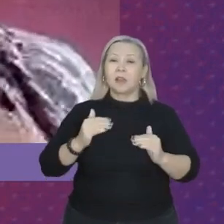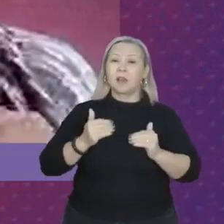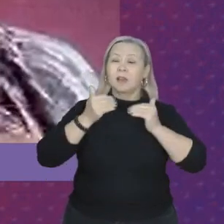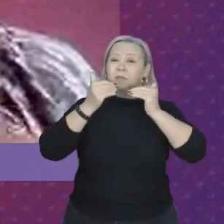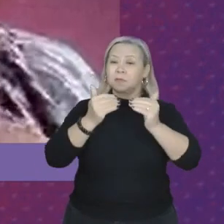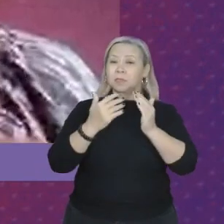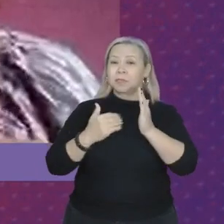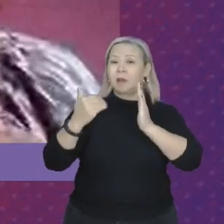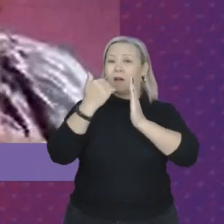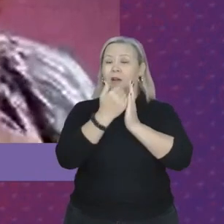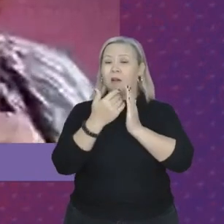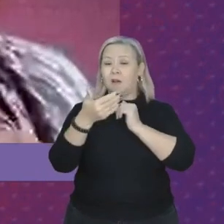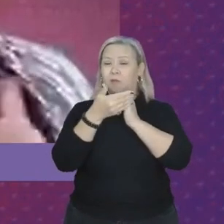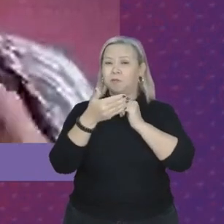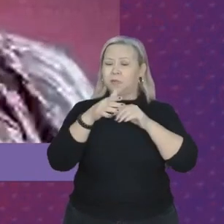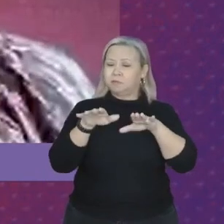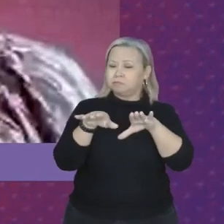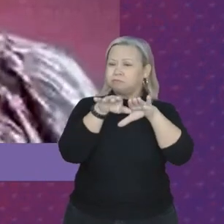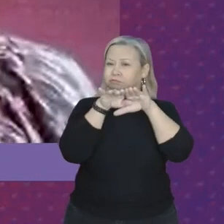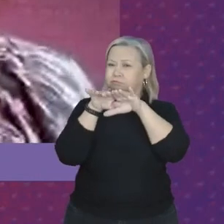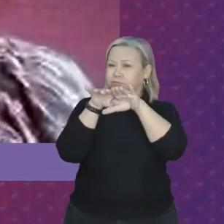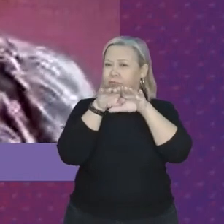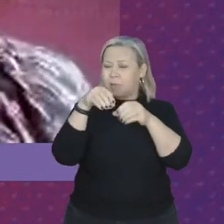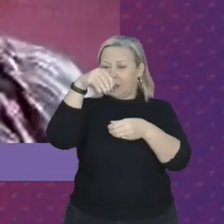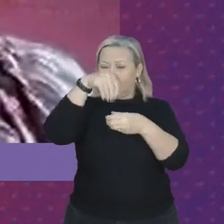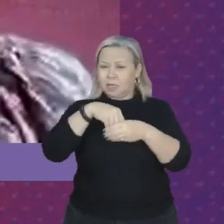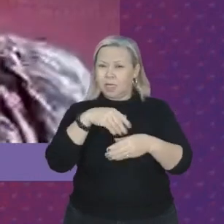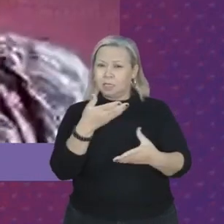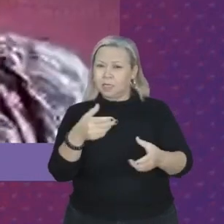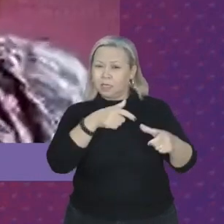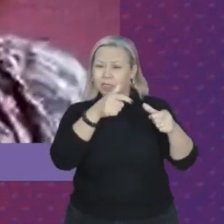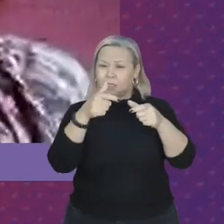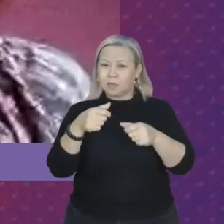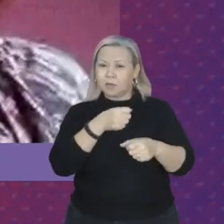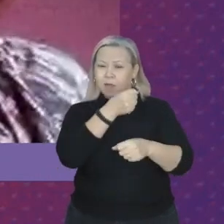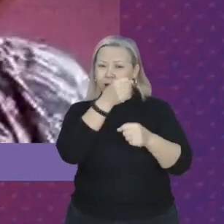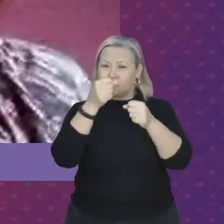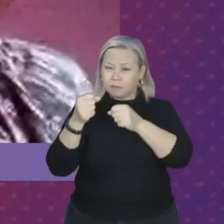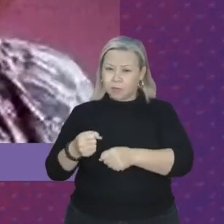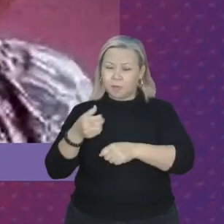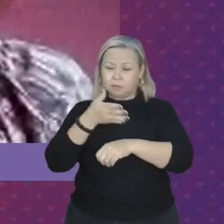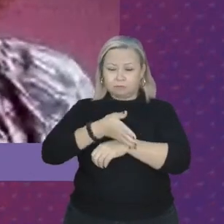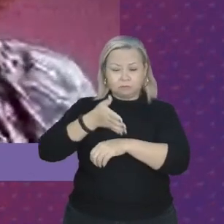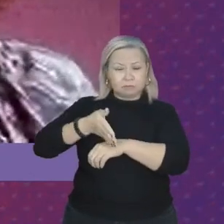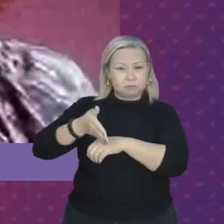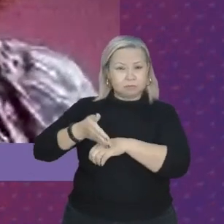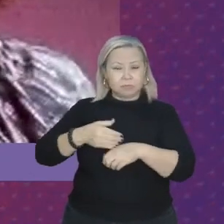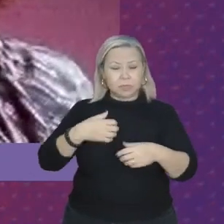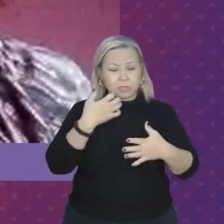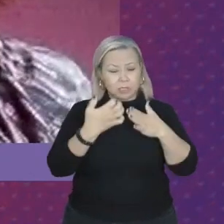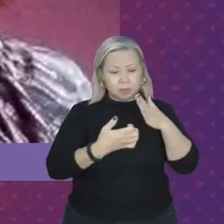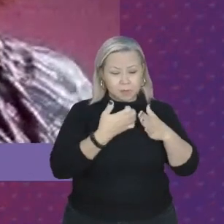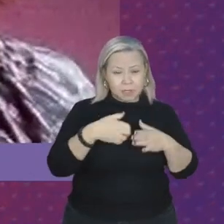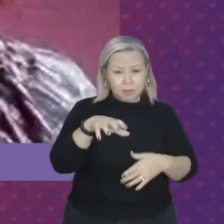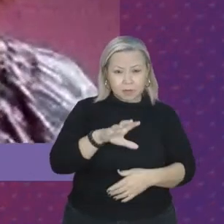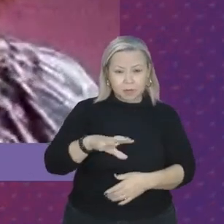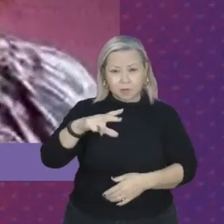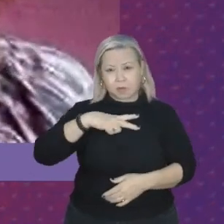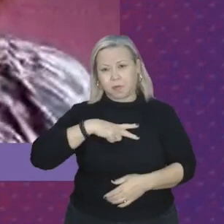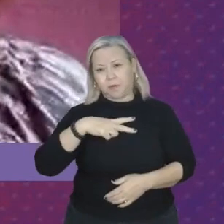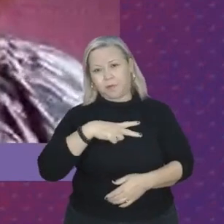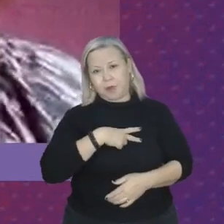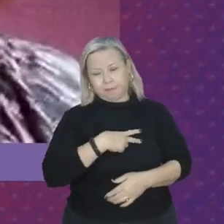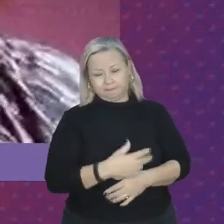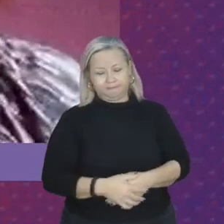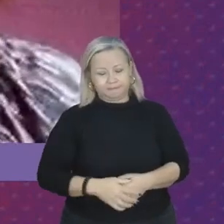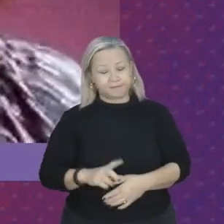nível um pouco paritário ali dentro desses espaços de poder nas empresas, né, no setor privado. Então, assim,